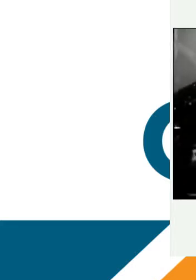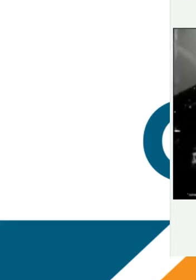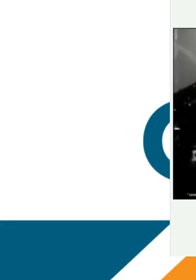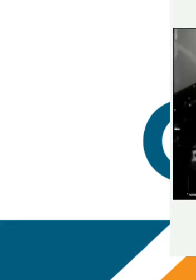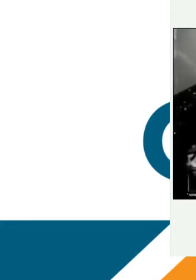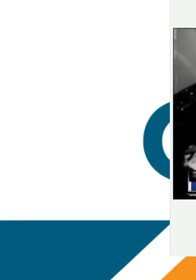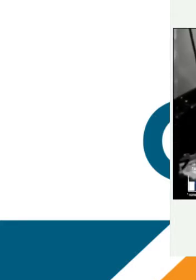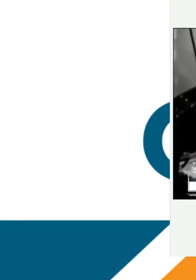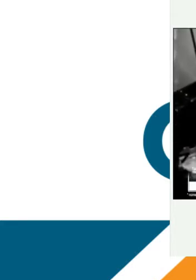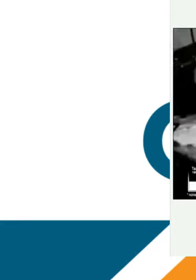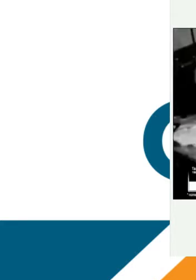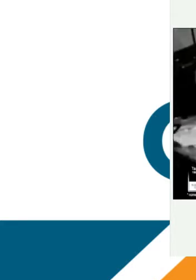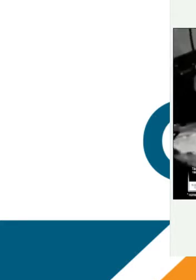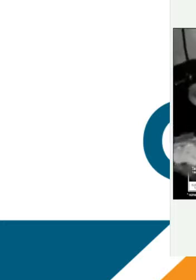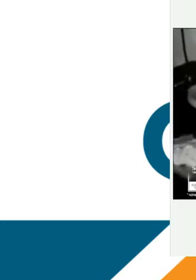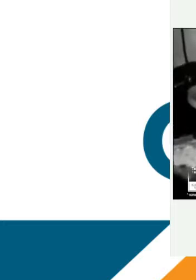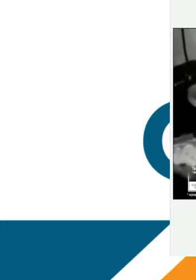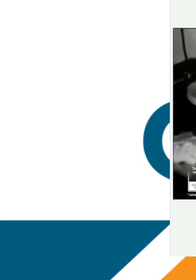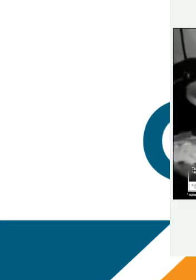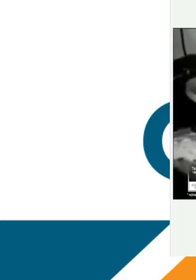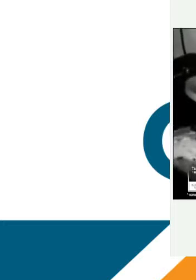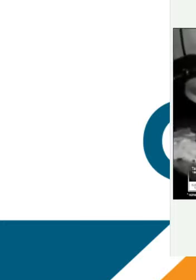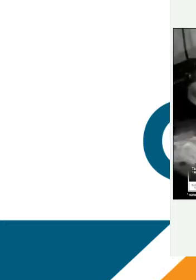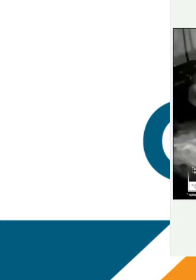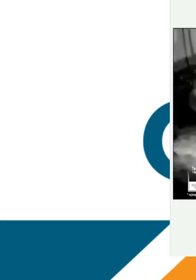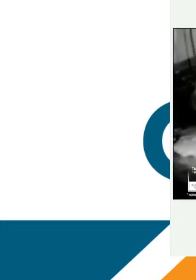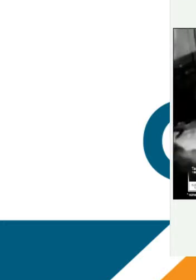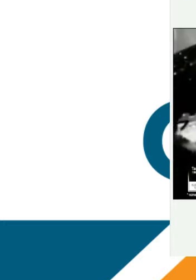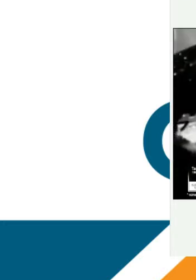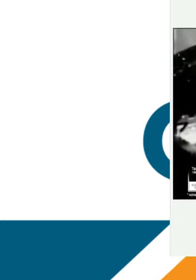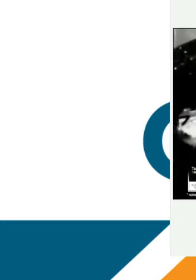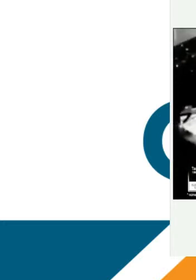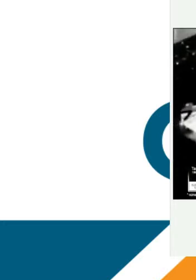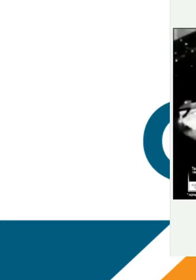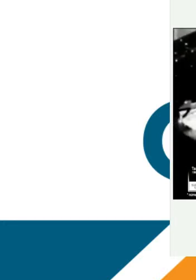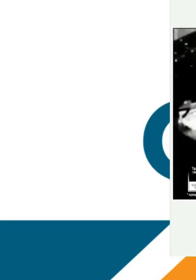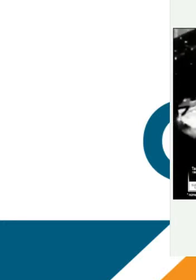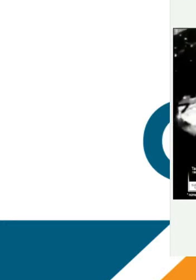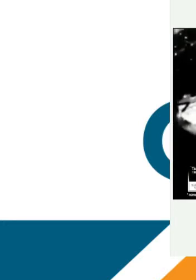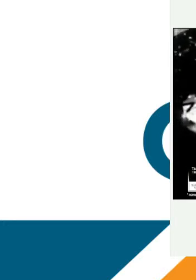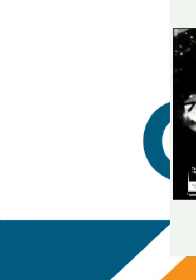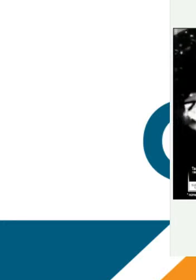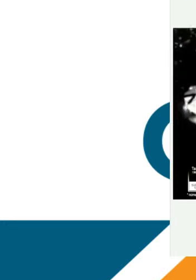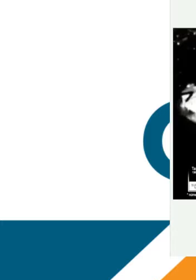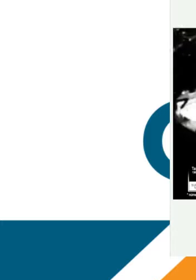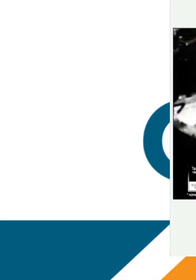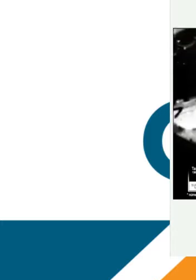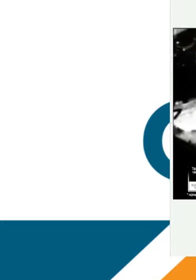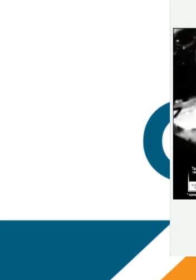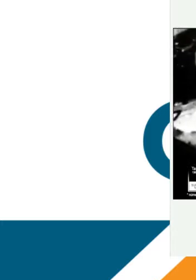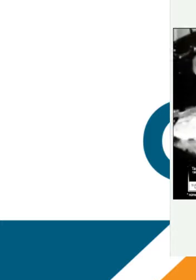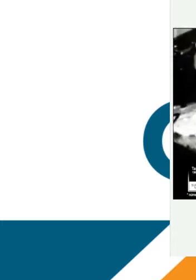Quando Jair fez 1 ano, seus pais comemoraram bastante, e deviam. Em 1960, A cada 1000